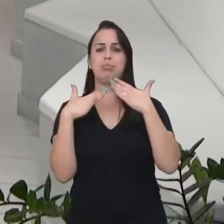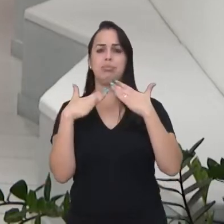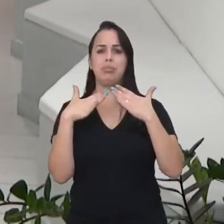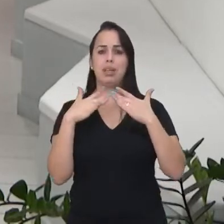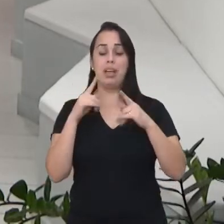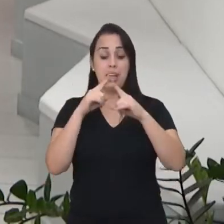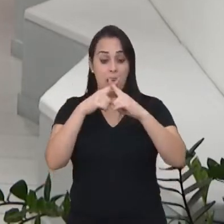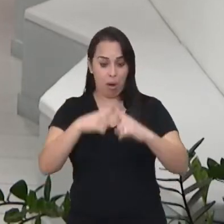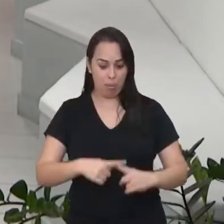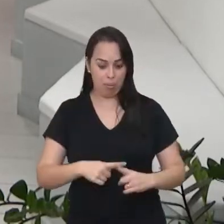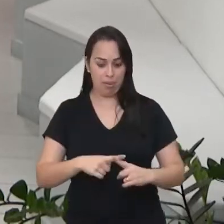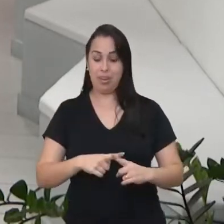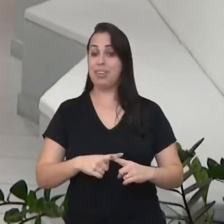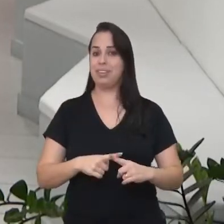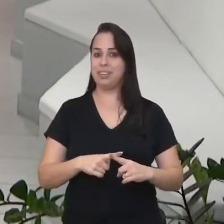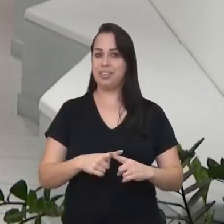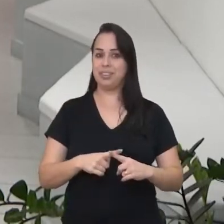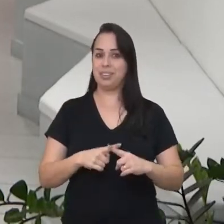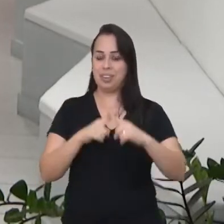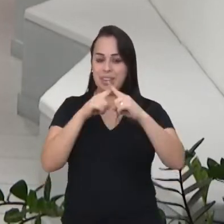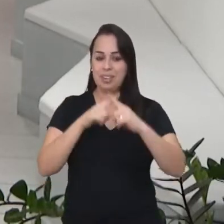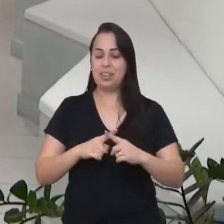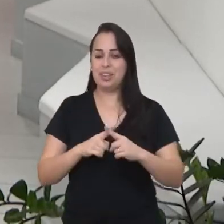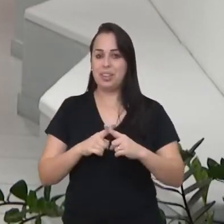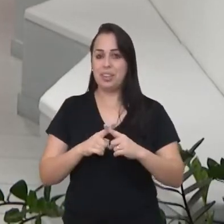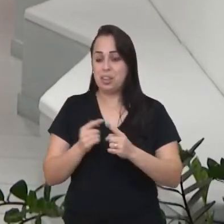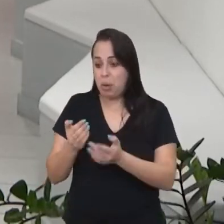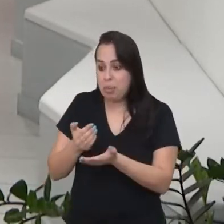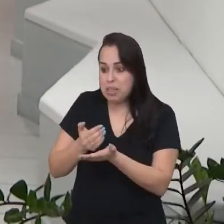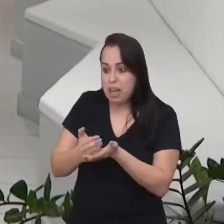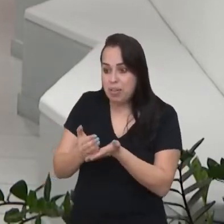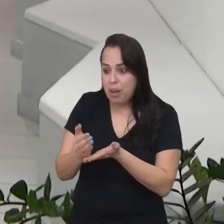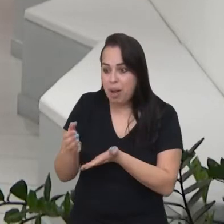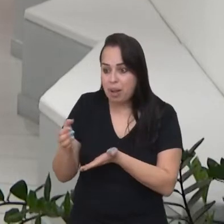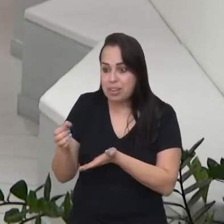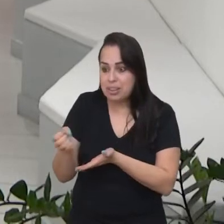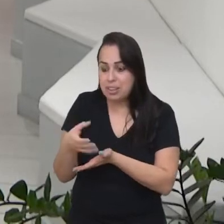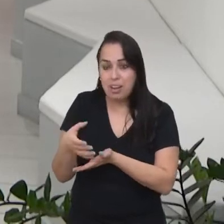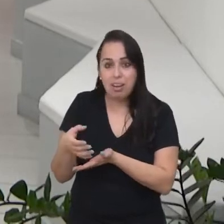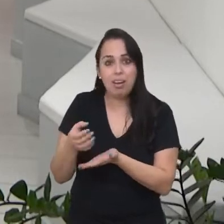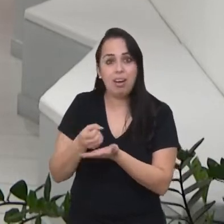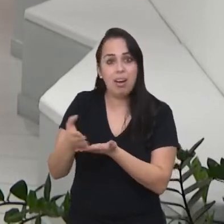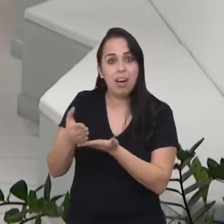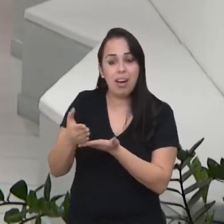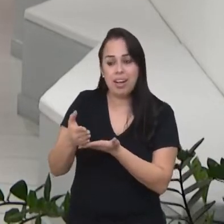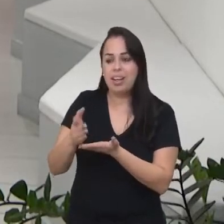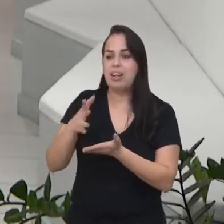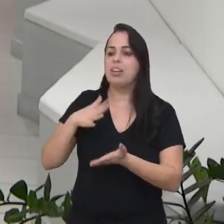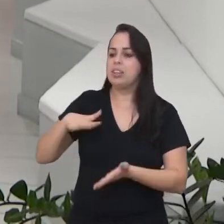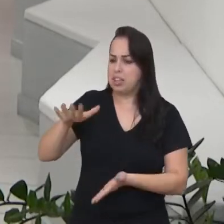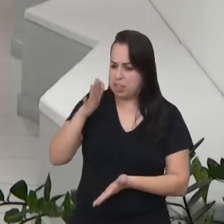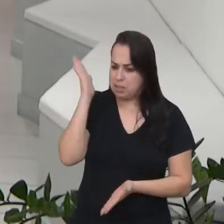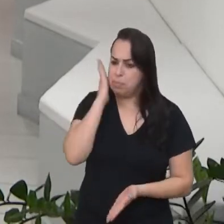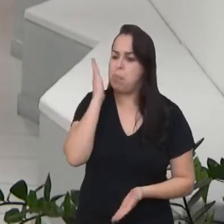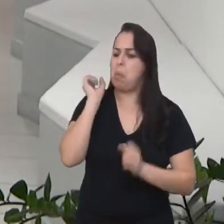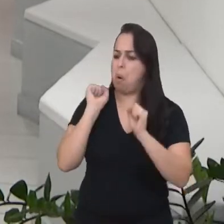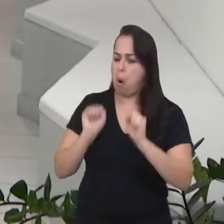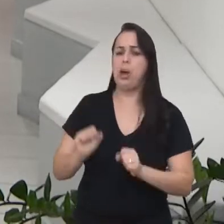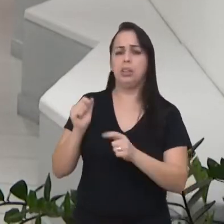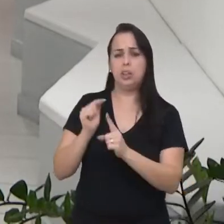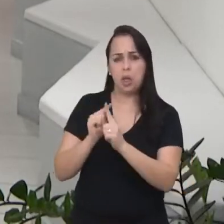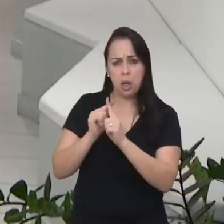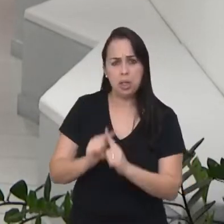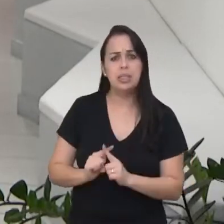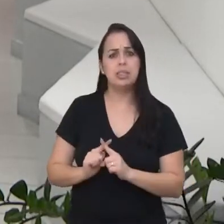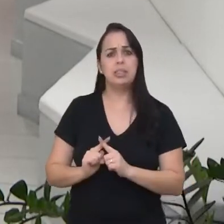humano e a competição, já tendo esse contato logo cedo com a competição, que é o caso dos jogos, traz esse ambiente que você pode competir, você